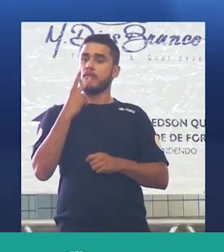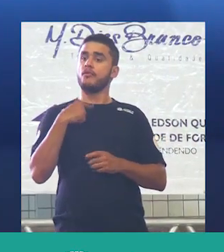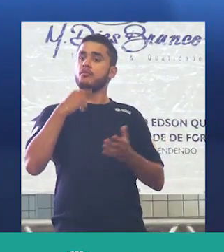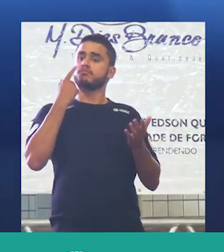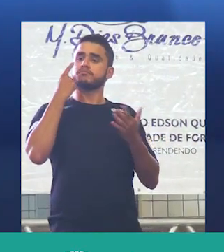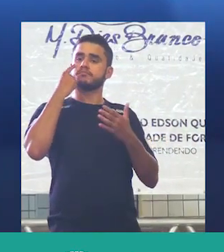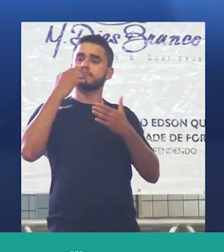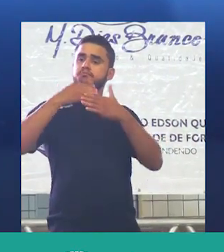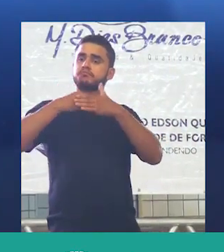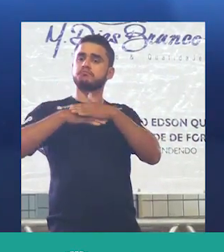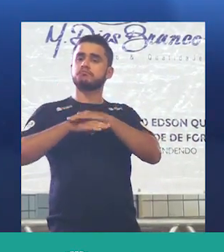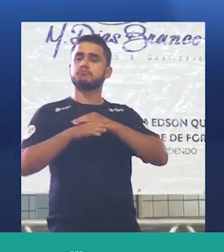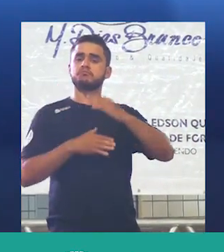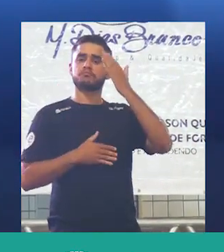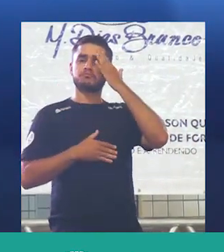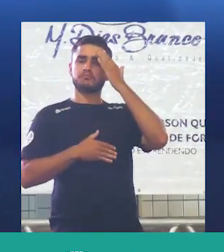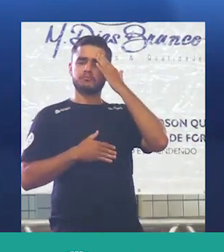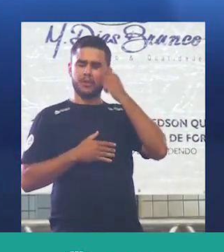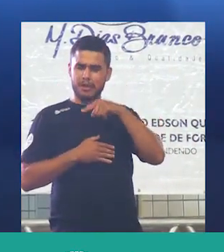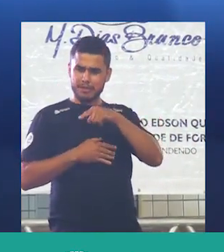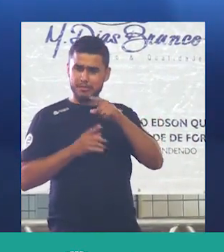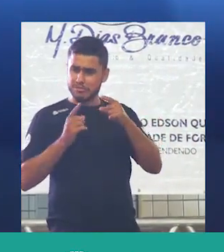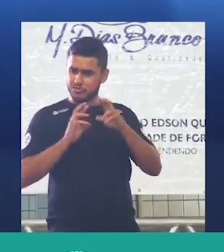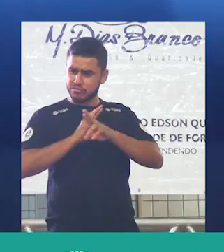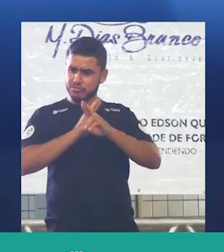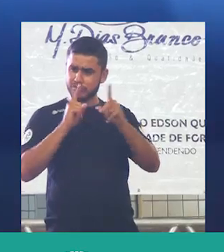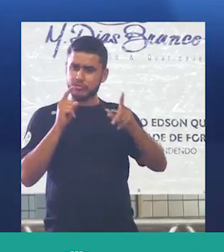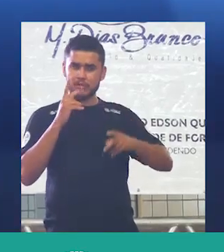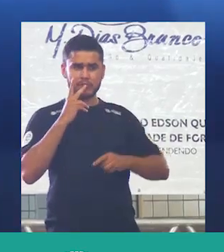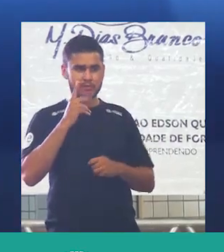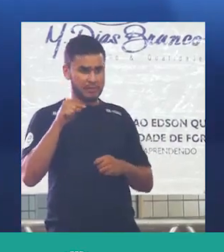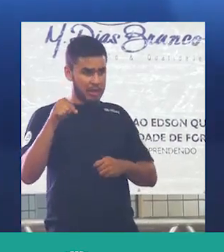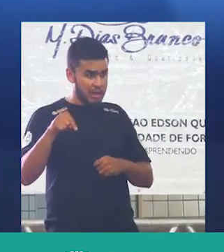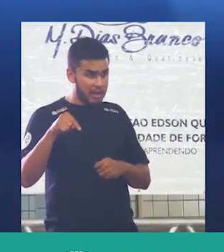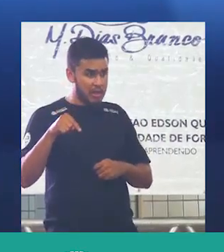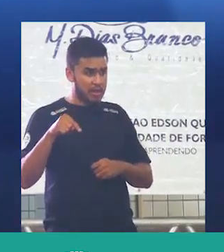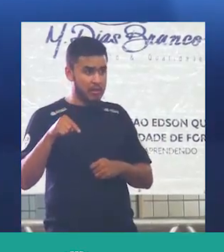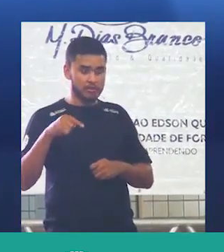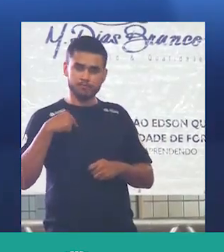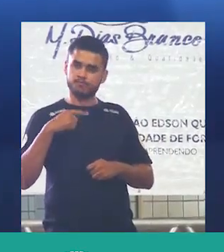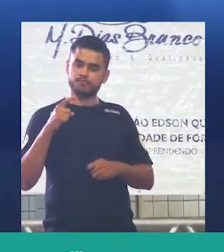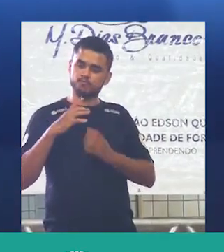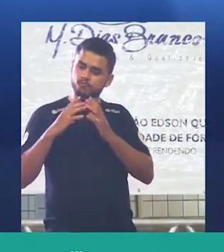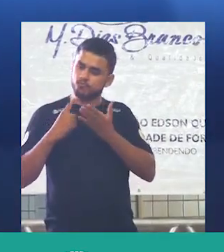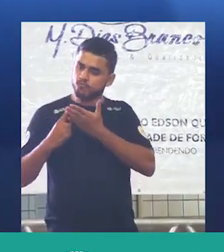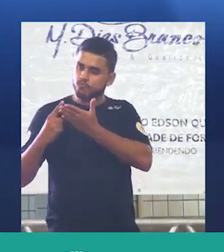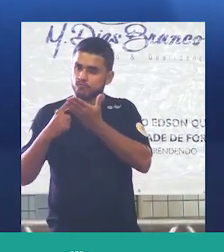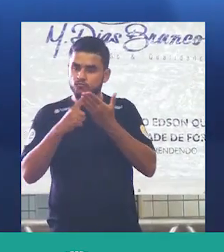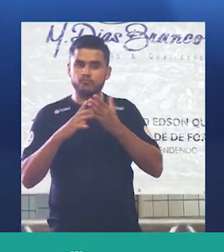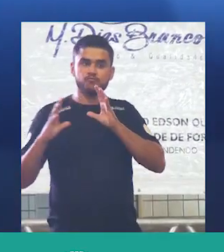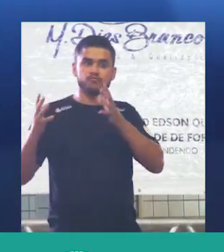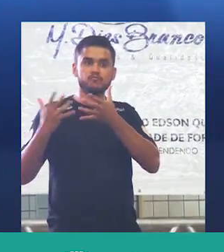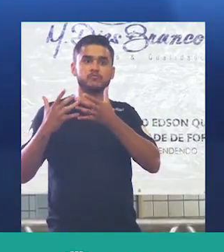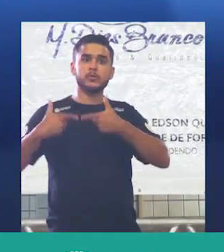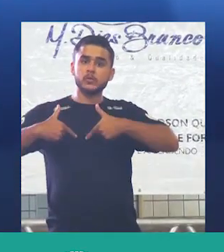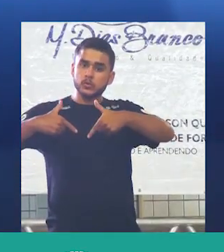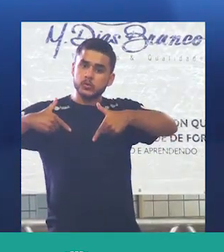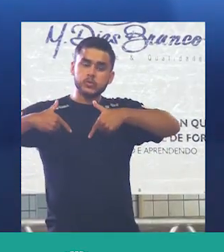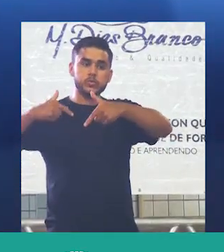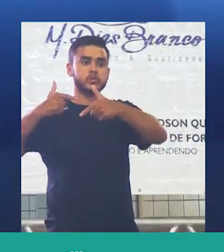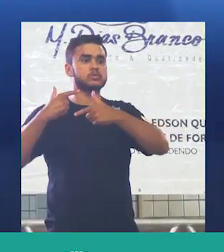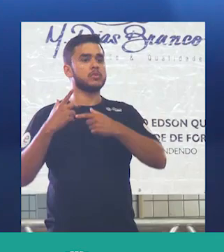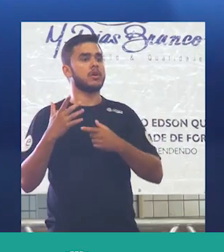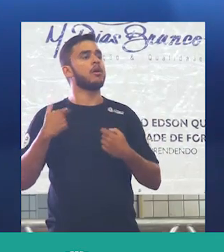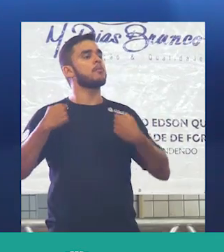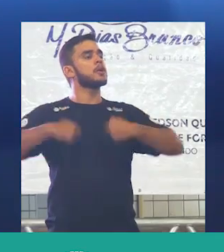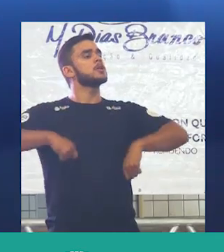direitos europeus. Chegava no Brasil, não tinha nada. Os europeus vão então se organizar e começar a